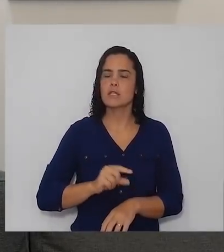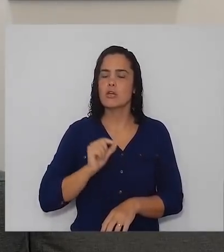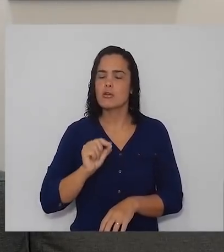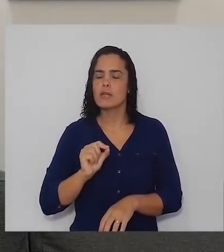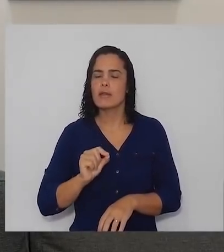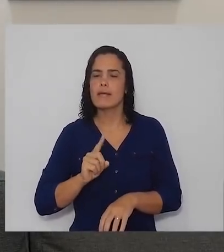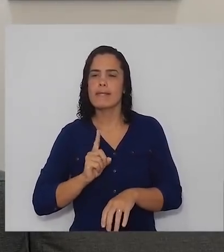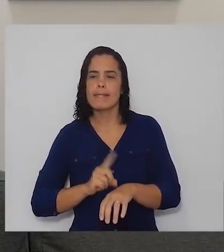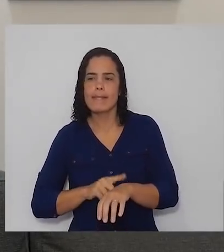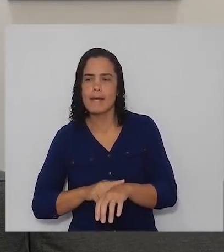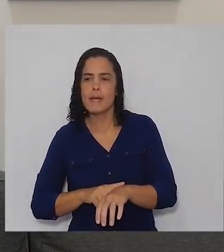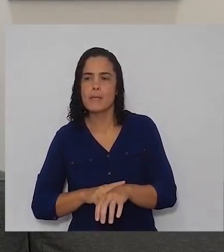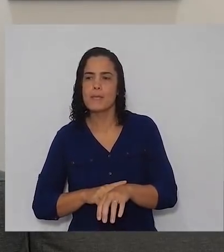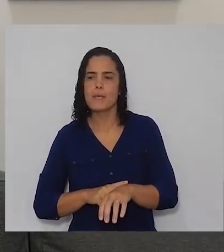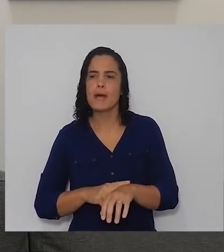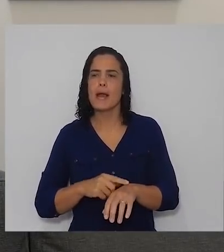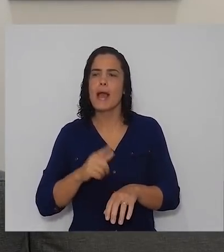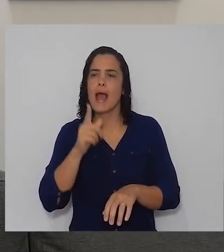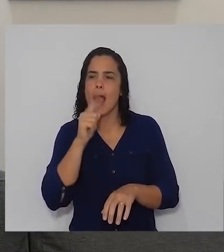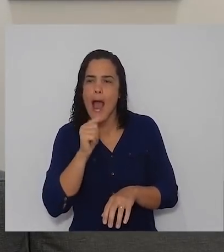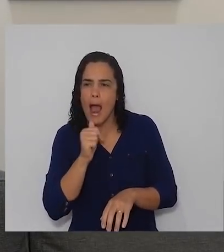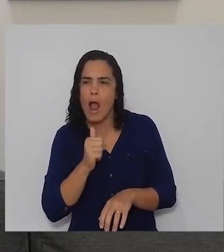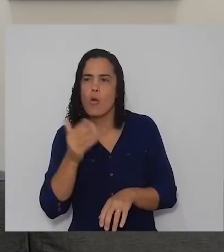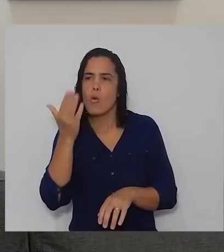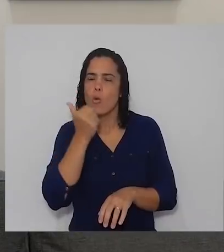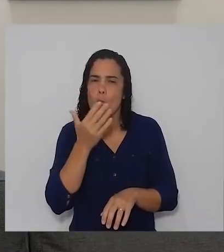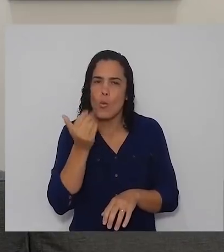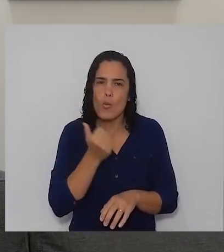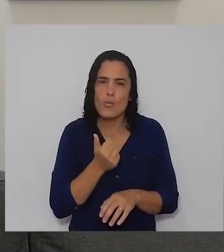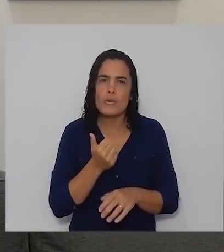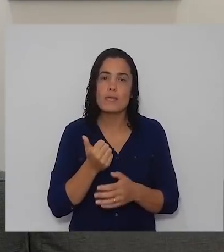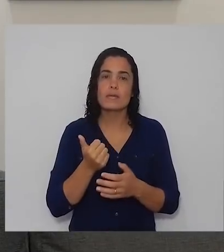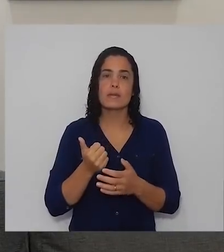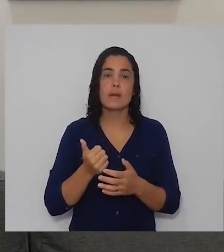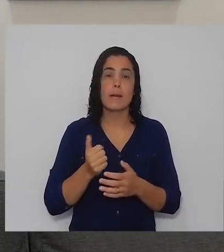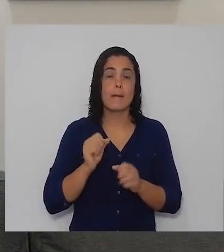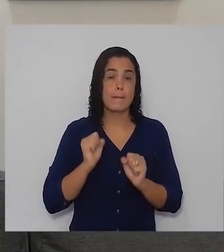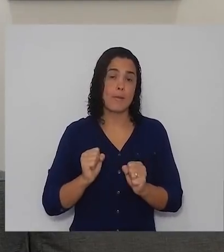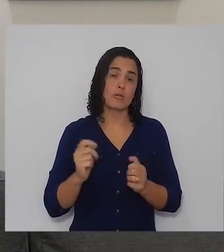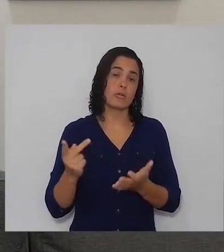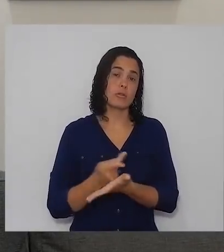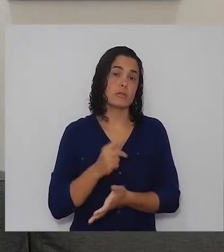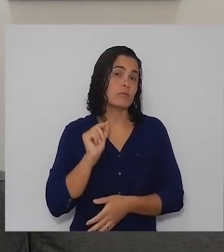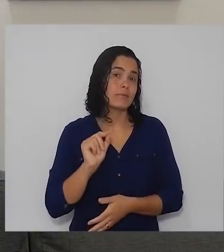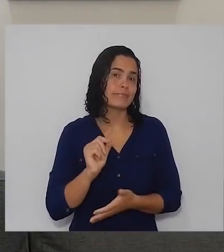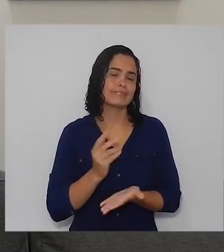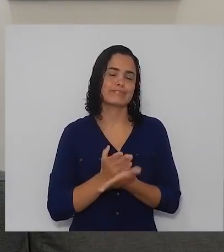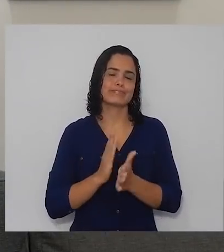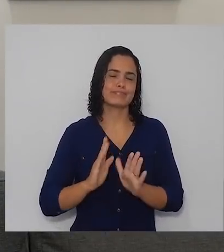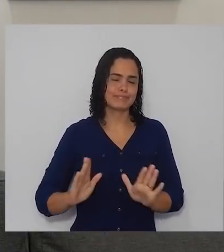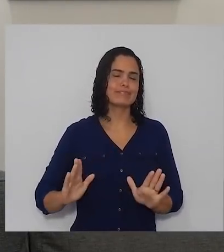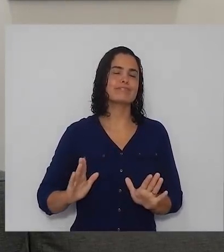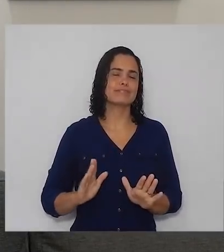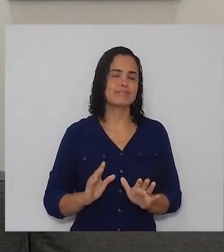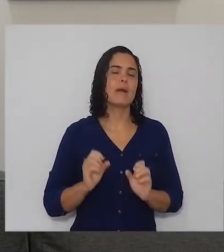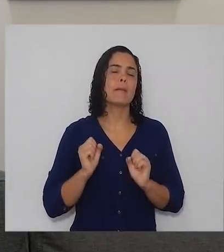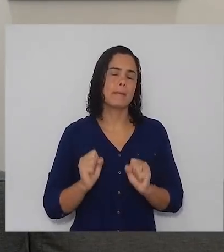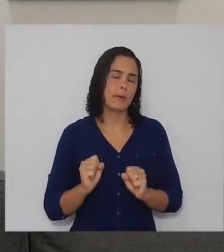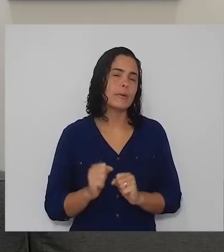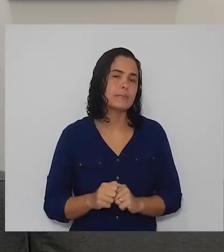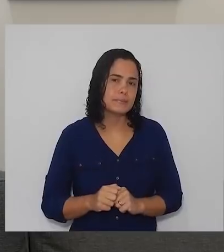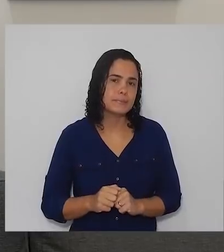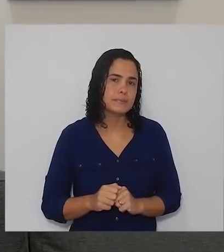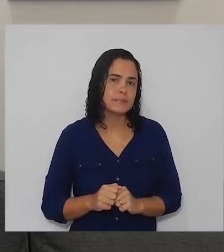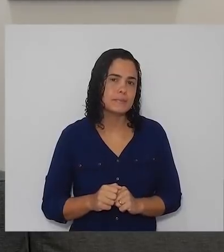comida que vinham dos corvos, em algum momento isto pode secar. Em algum momento esta experiência